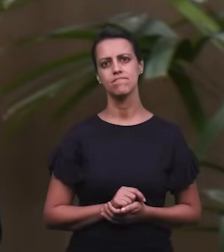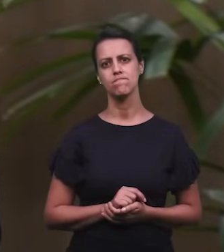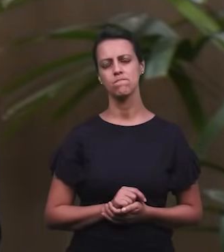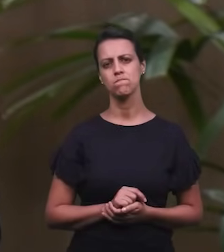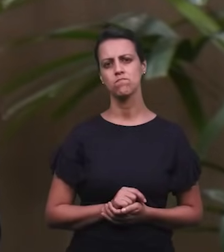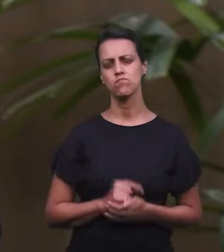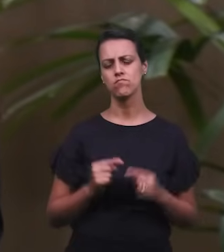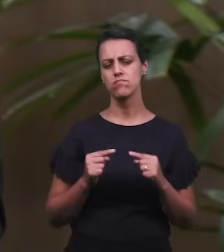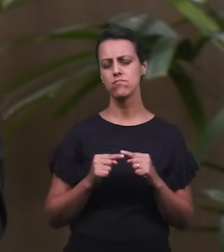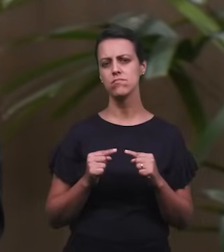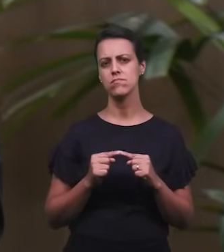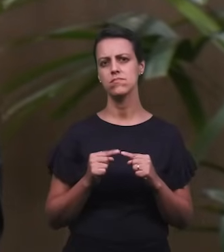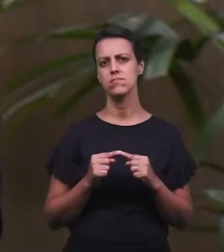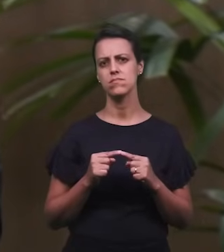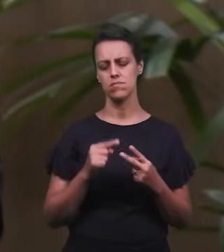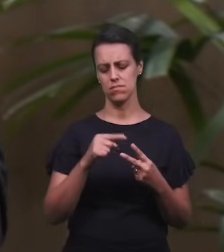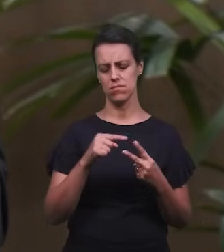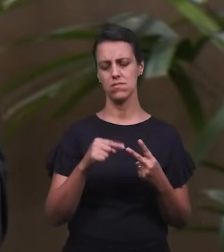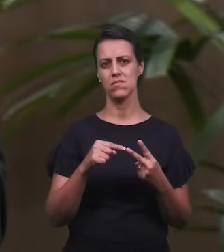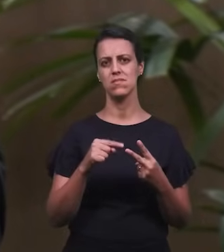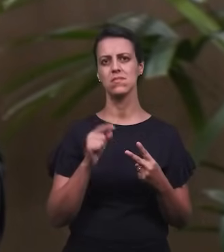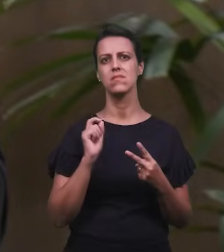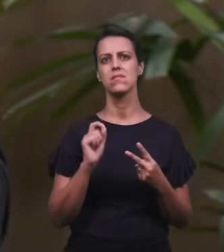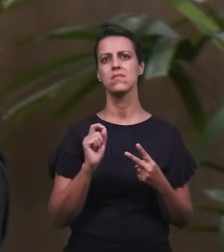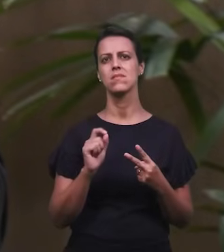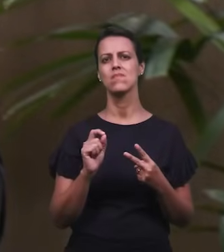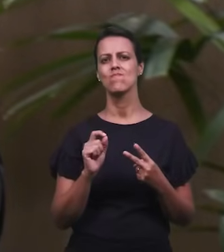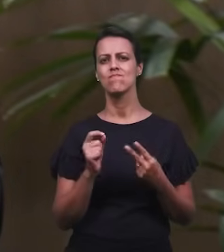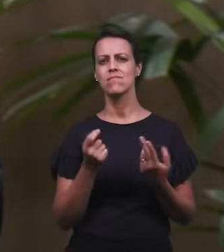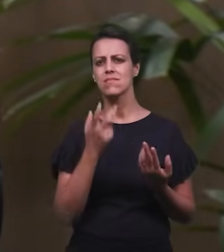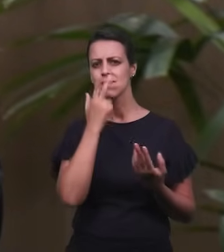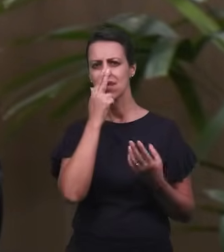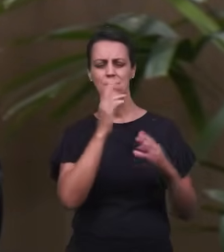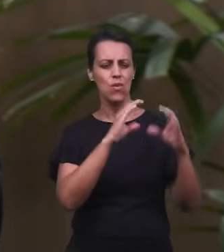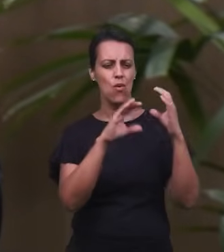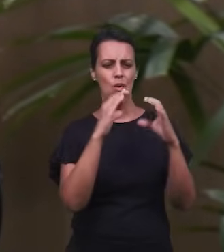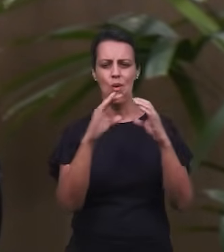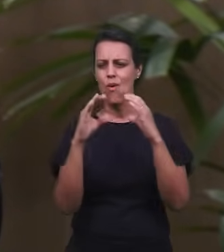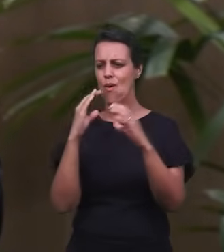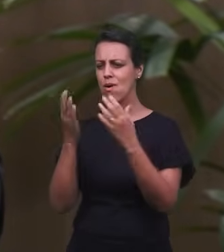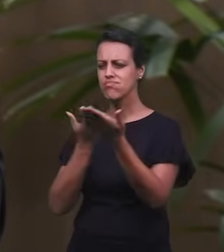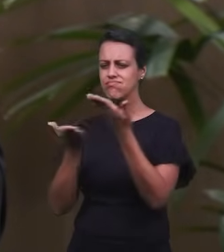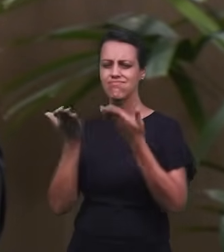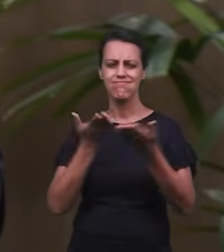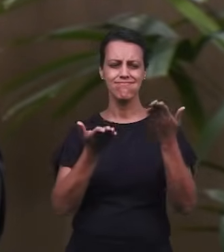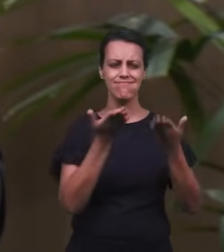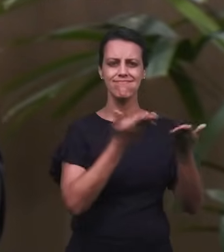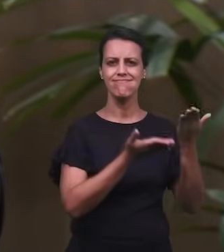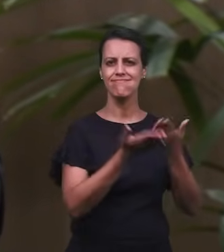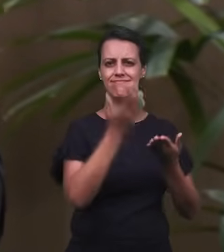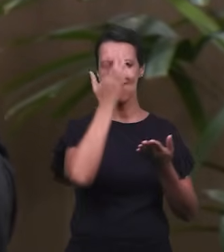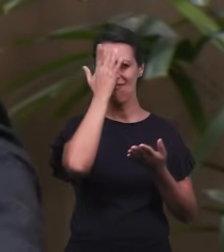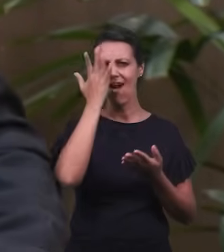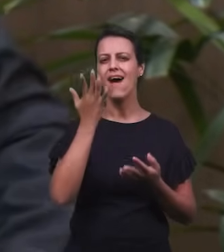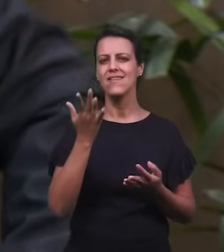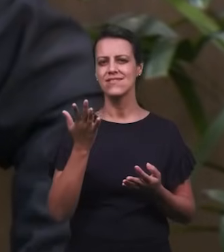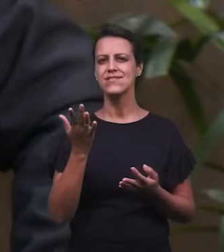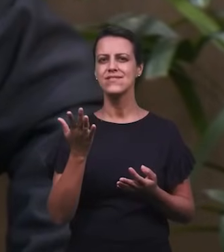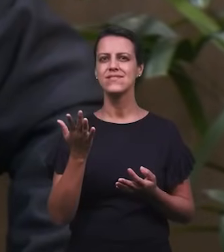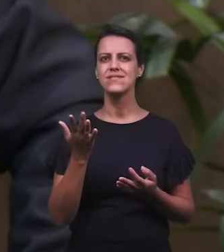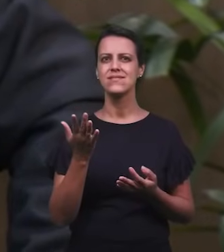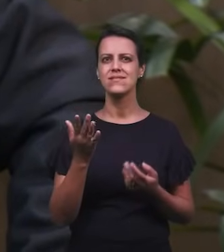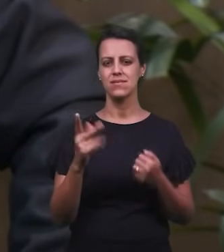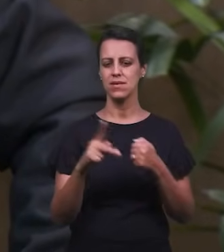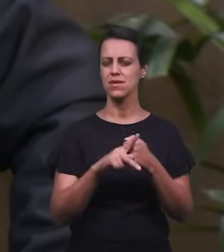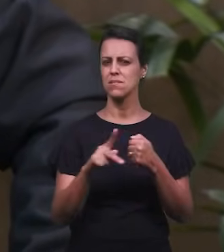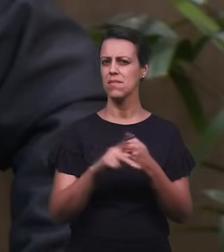combina, né, com o sanguíneo, que é a facilidade de se comunicar. E Pedro, ele foi